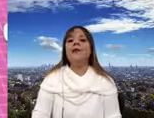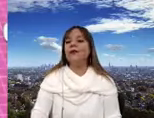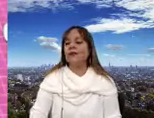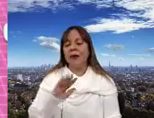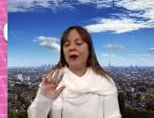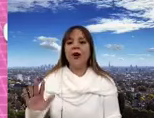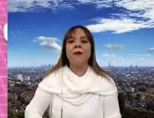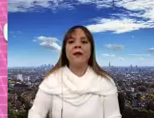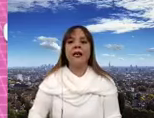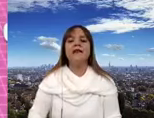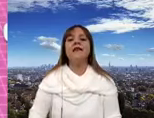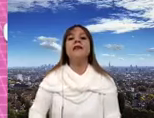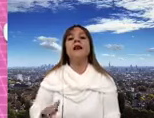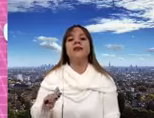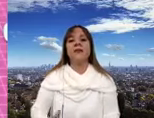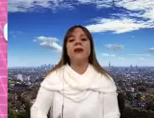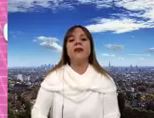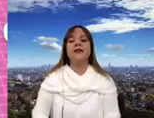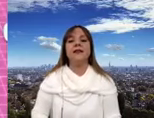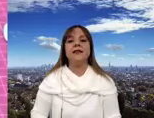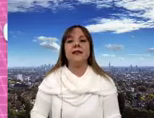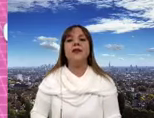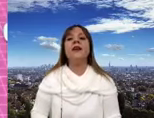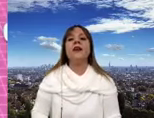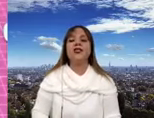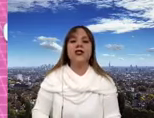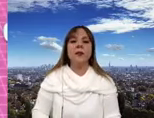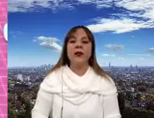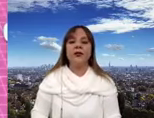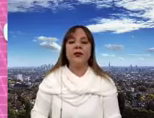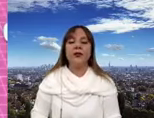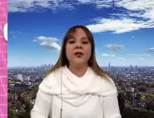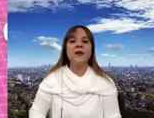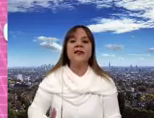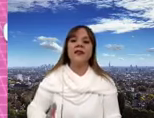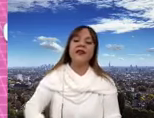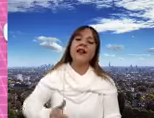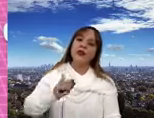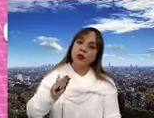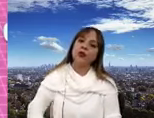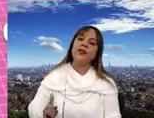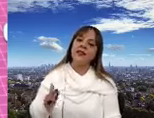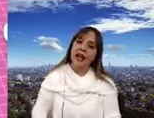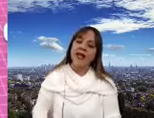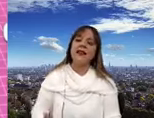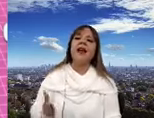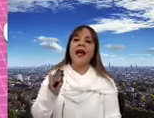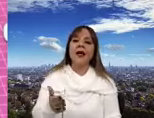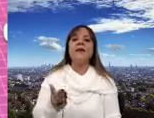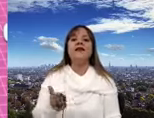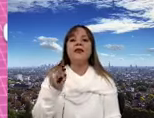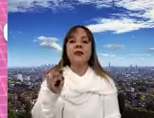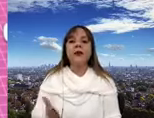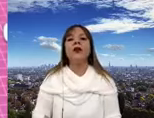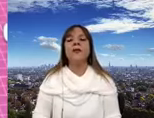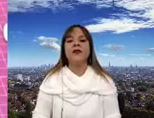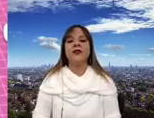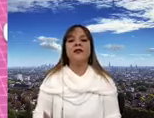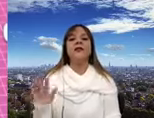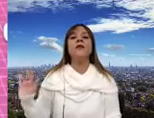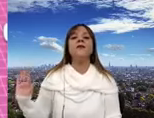maior rapidez. Então, eles tomaram essa decisão que a gente apoia totalmente, porque a Santa Fé, tudo que faz é pensando no melhor para vocês. Então,